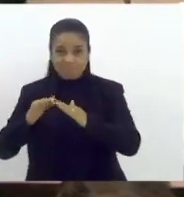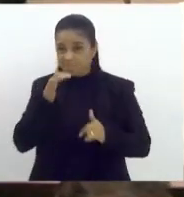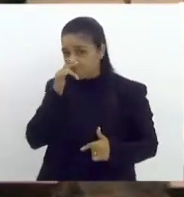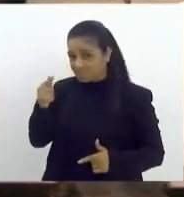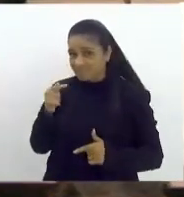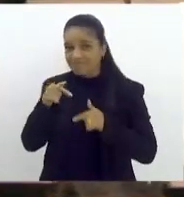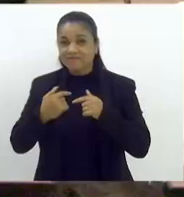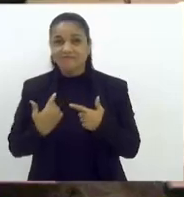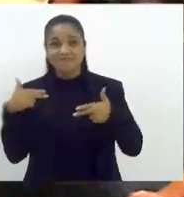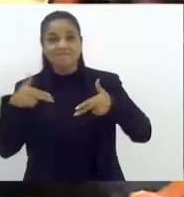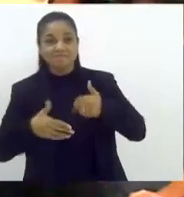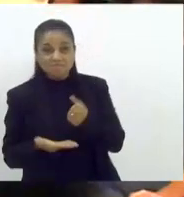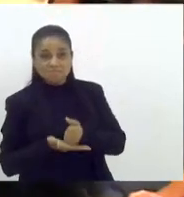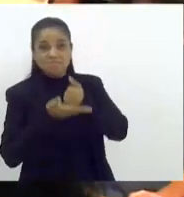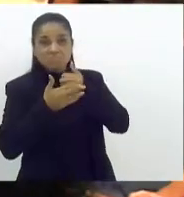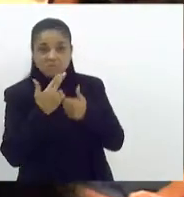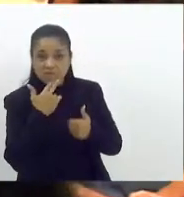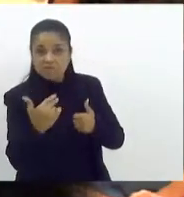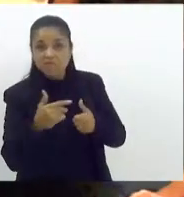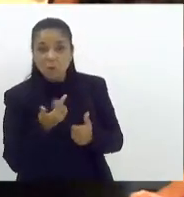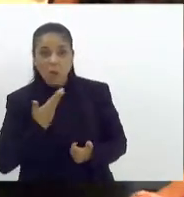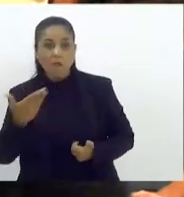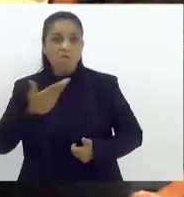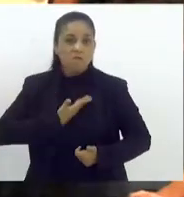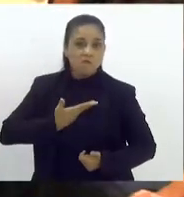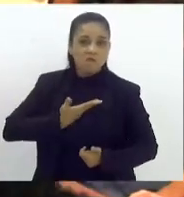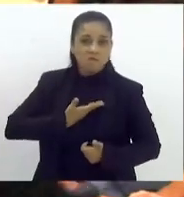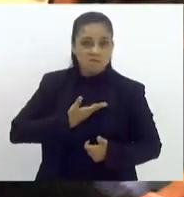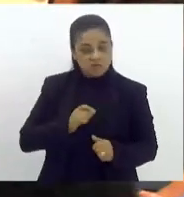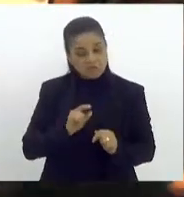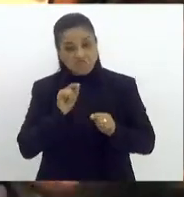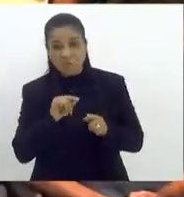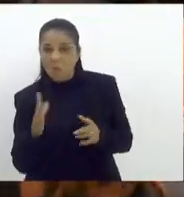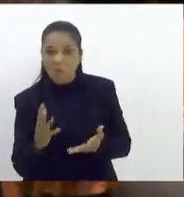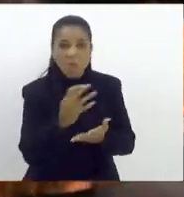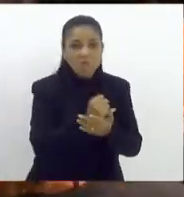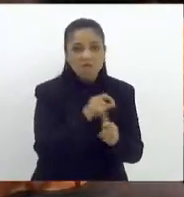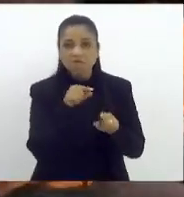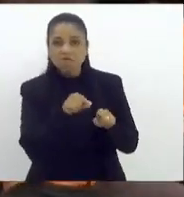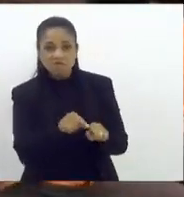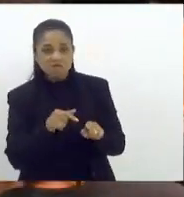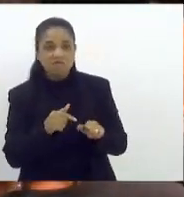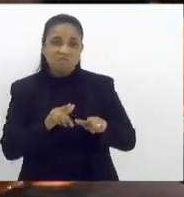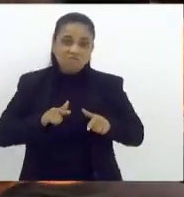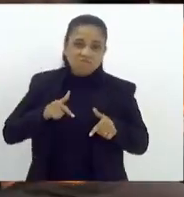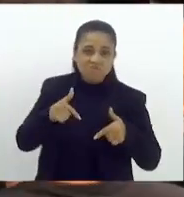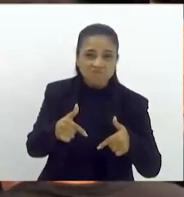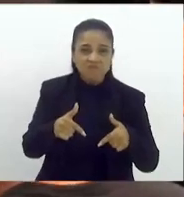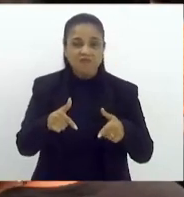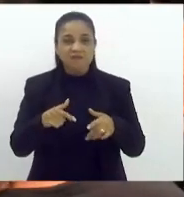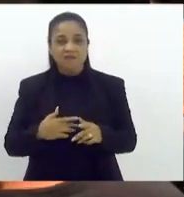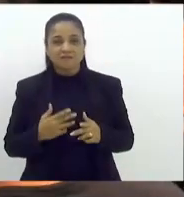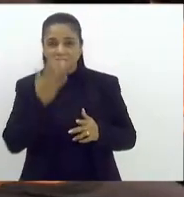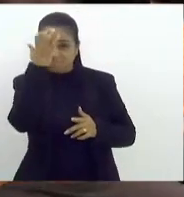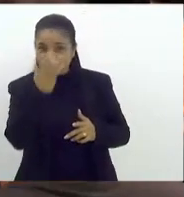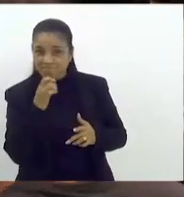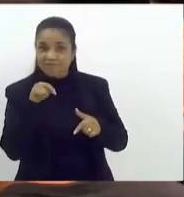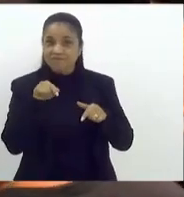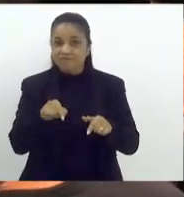Vocês nem sustenta o que falam que os amiguinhos faz tudo não conta só dou papo reto na Brasa mancada lá a pessoa tem